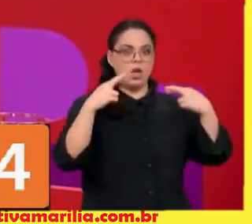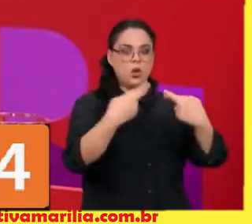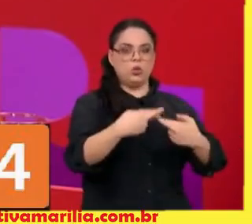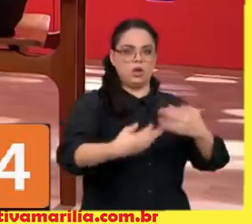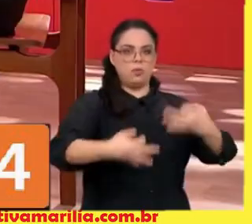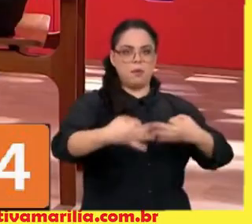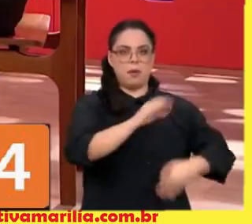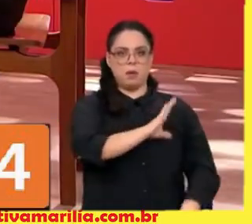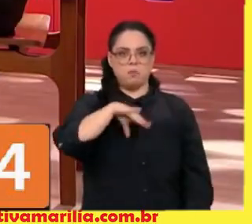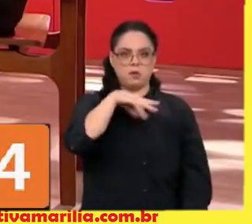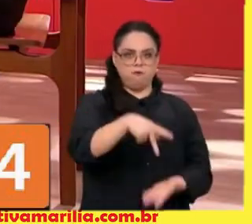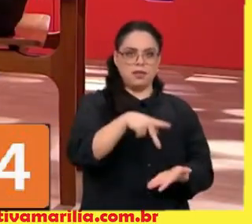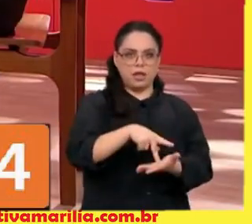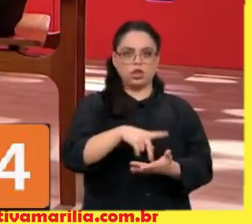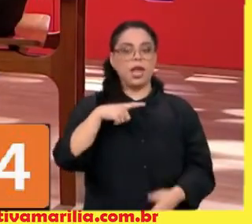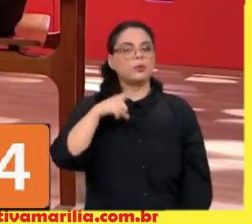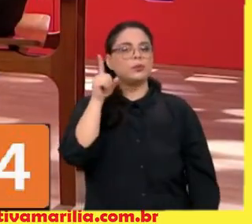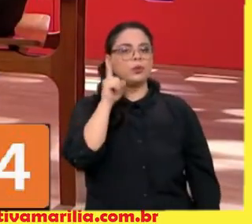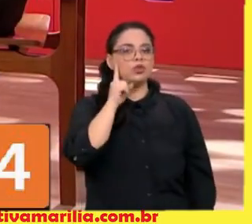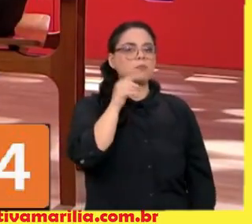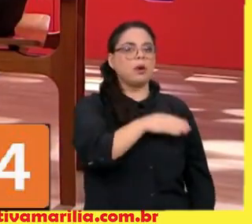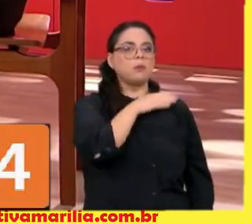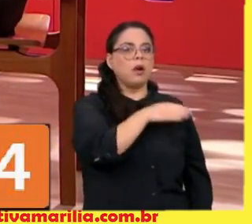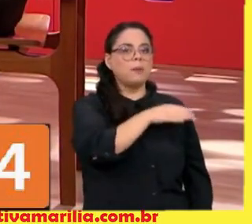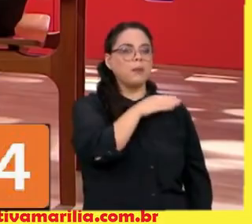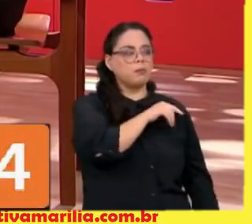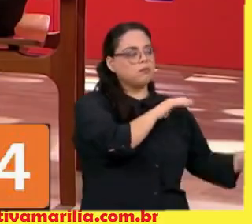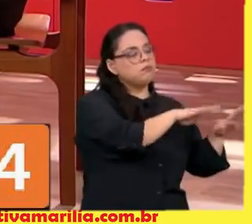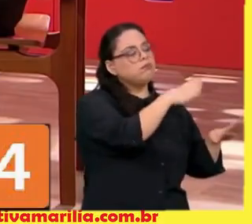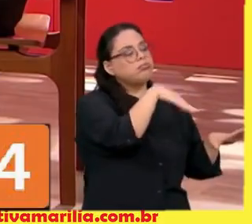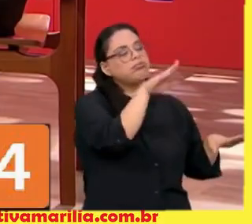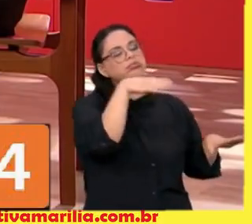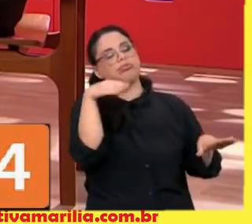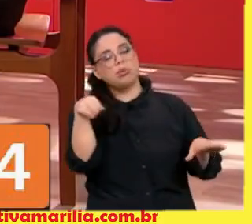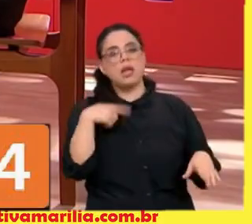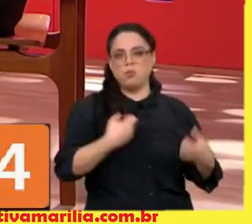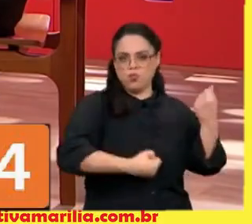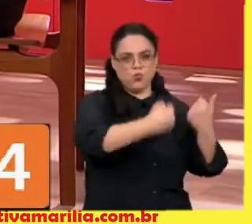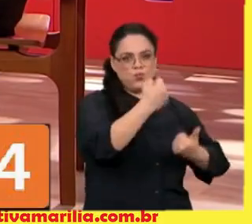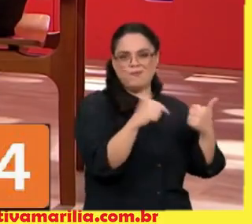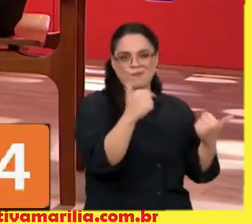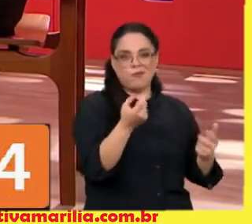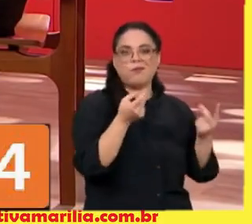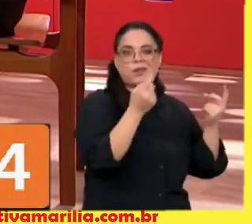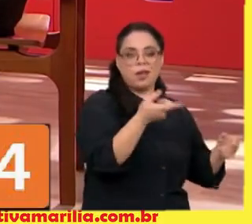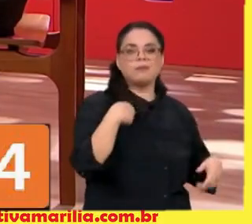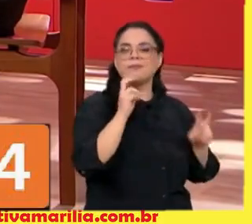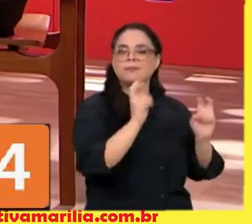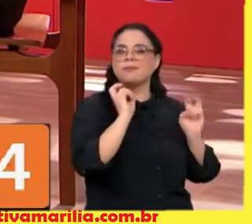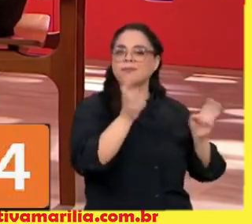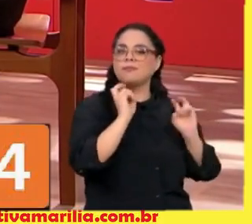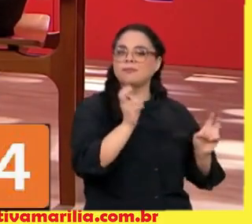não, dia sim, dia não, desculpe, não ia todo sábado. Depois eu vendi meu carro, fiquei sem carro, ia de ônibus, descia na estrada, atravessava uma pinguela, andava